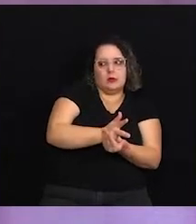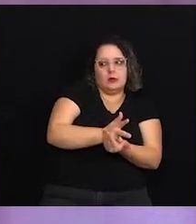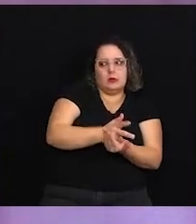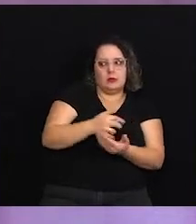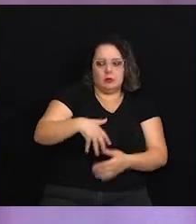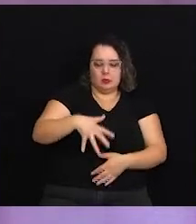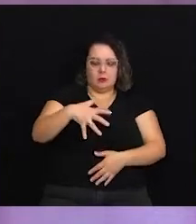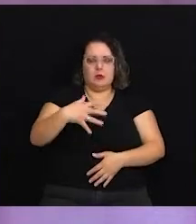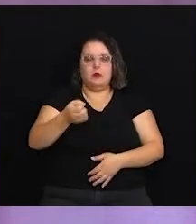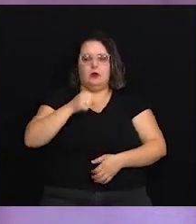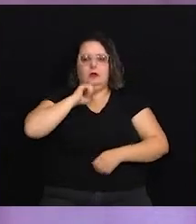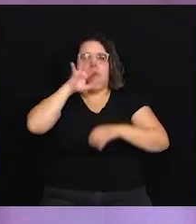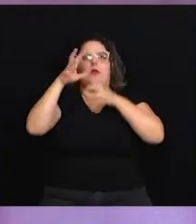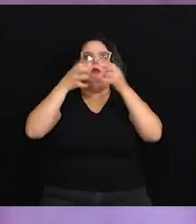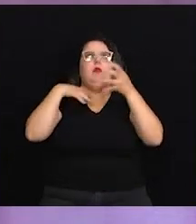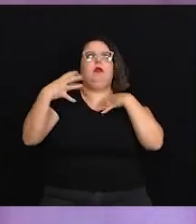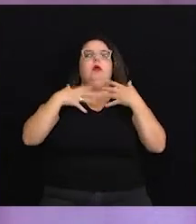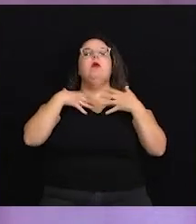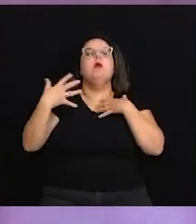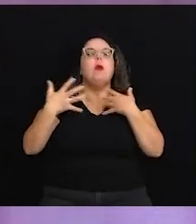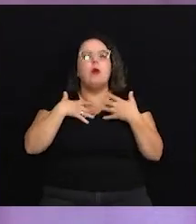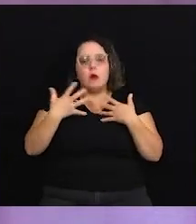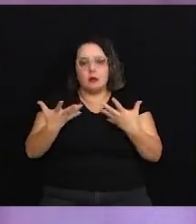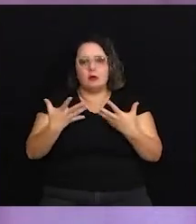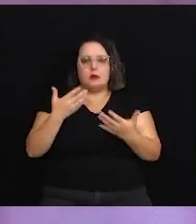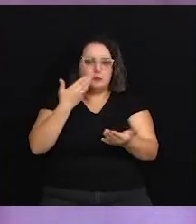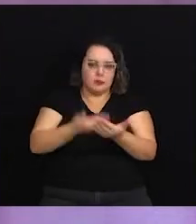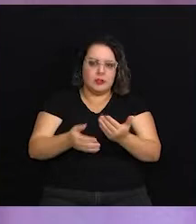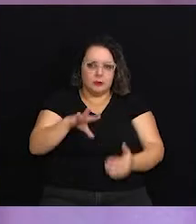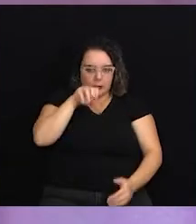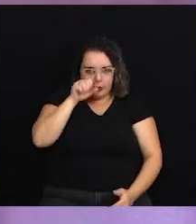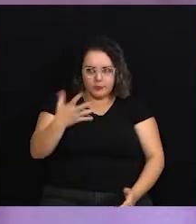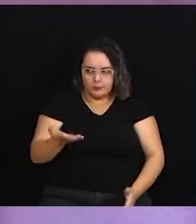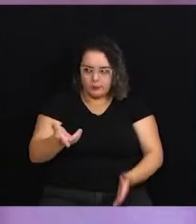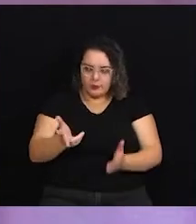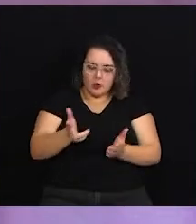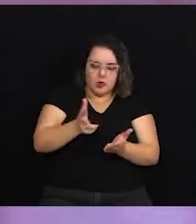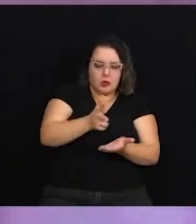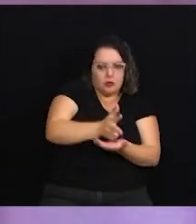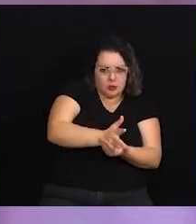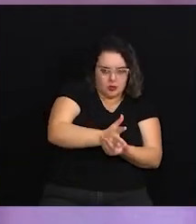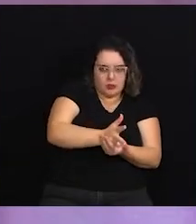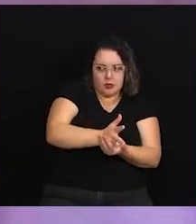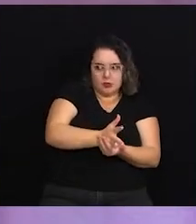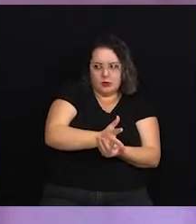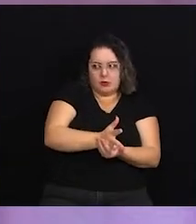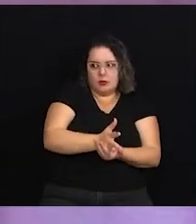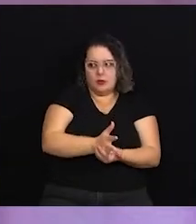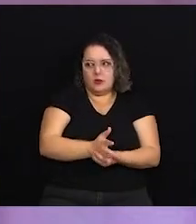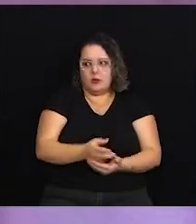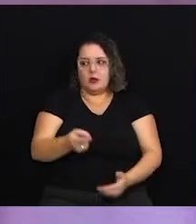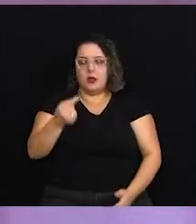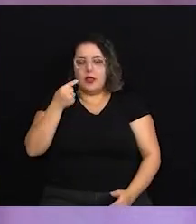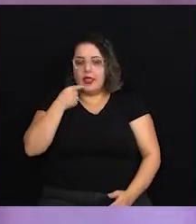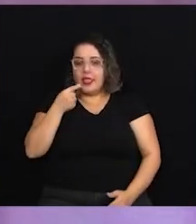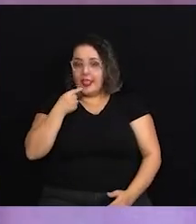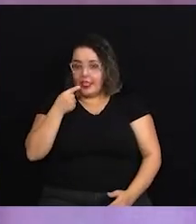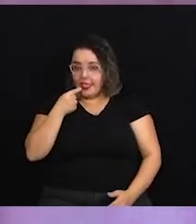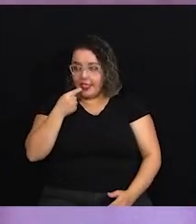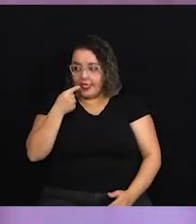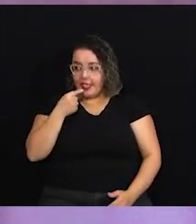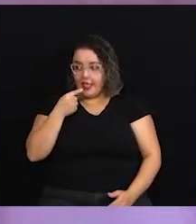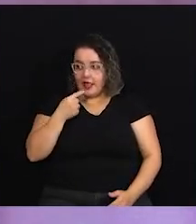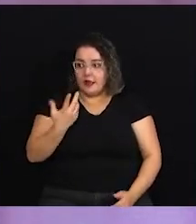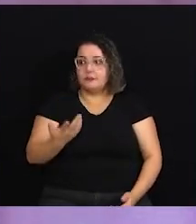que totalmente em cima e ela pode se afogar né Então vira de lado pouquinho mais a língua Viviane